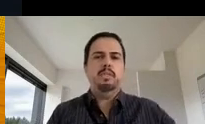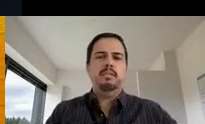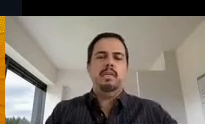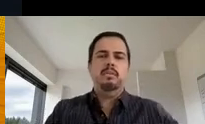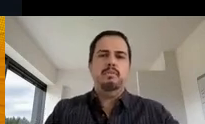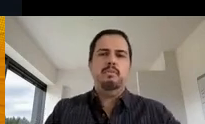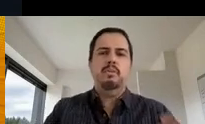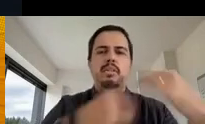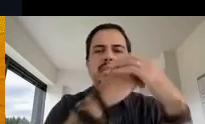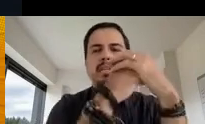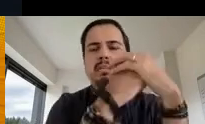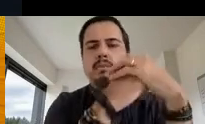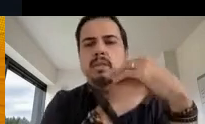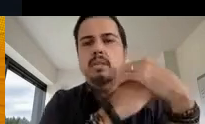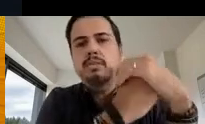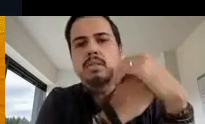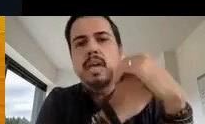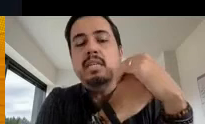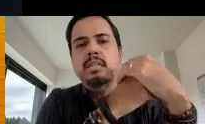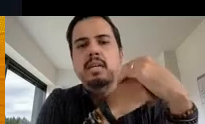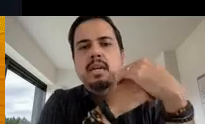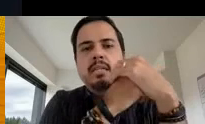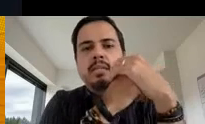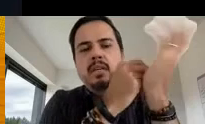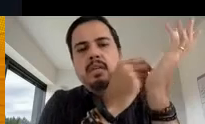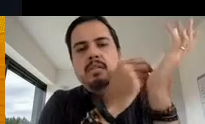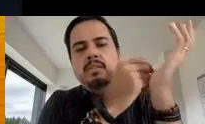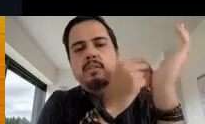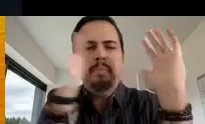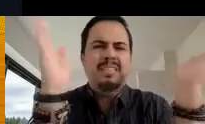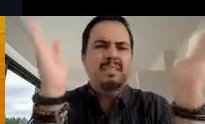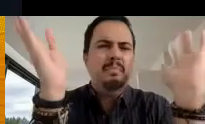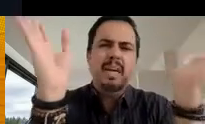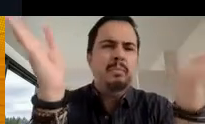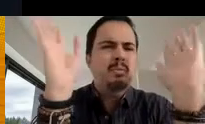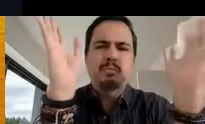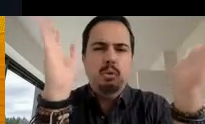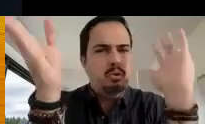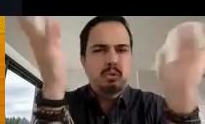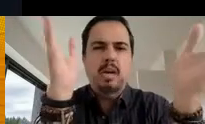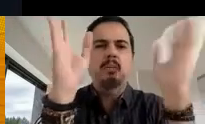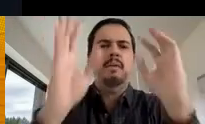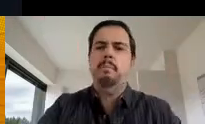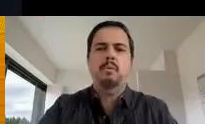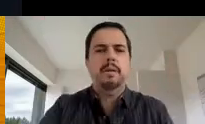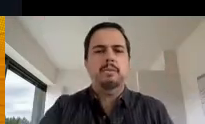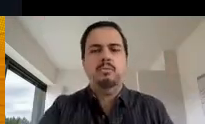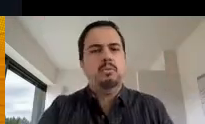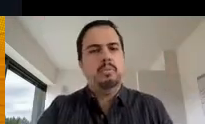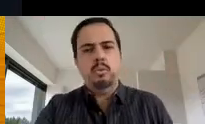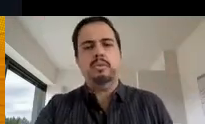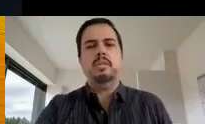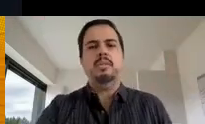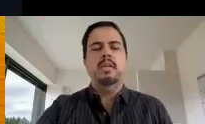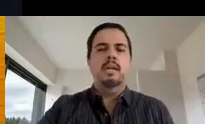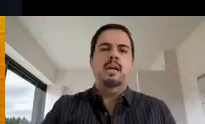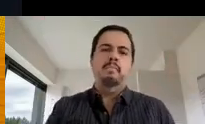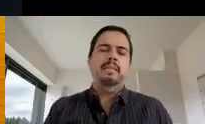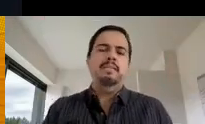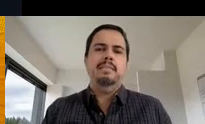seguinte o Brasil ficou 0-0, o ano seguinte cresceu 7. Bom, quem cresceu? Vou pegar esse parâmetro tosco, tá? Uma comparação